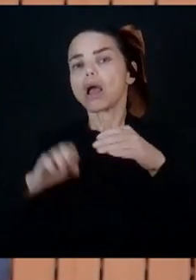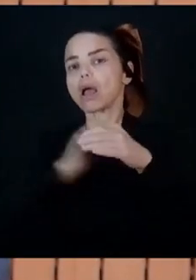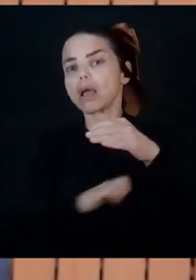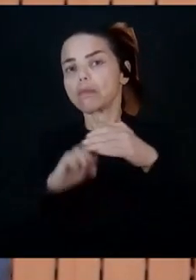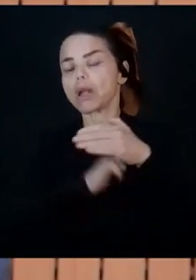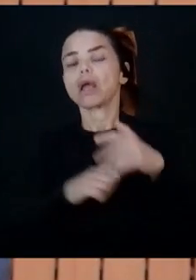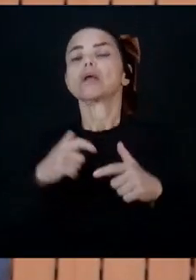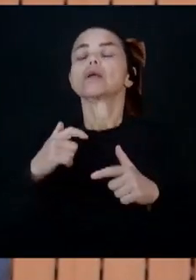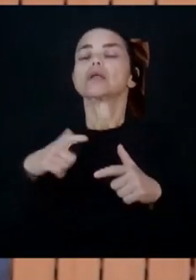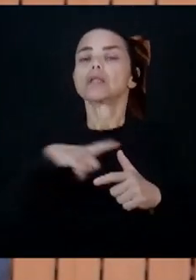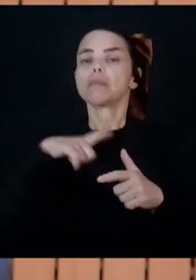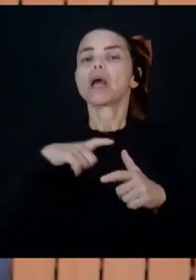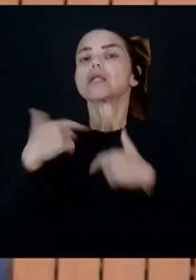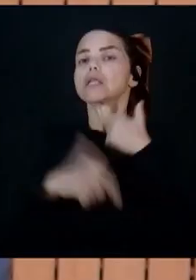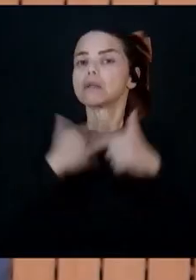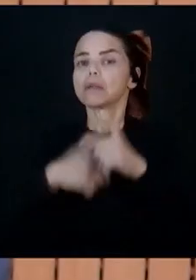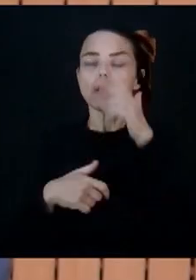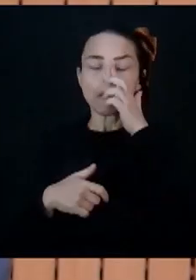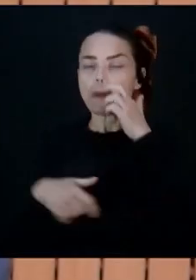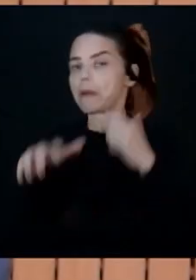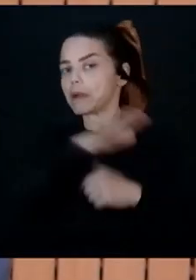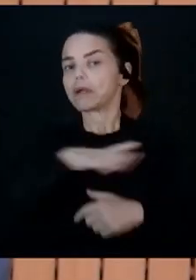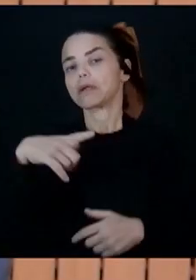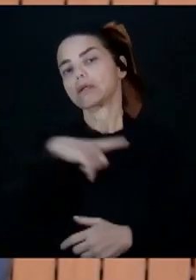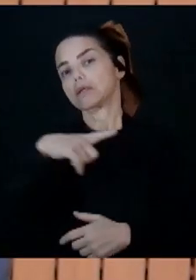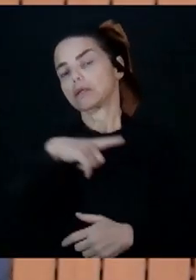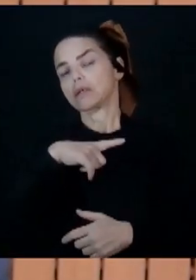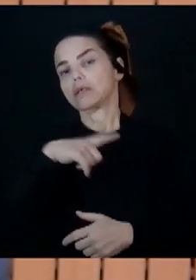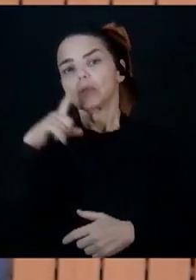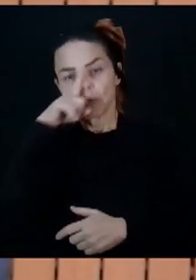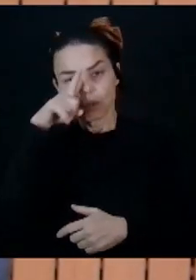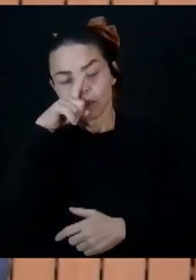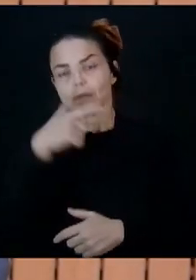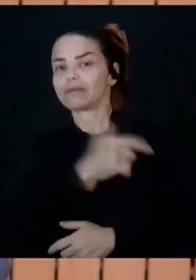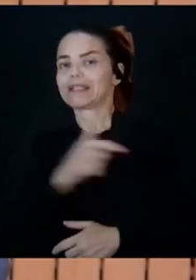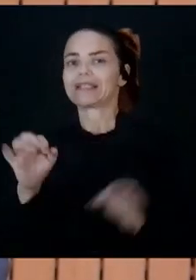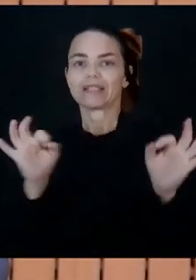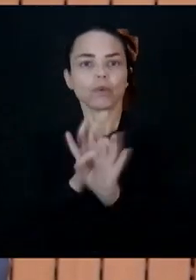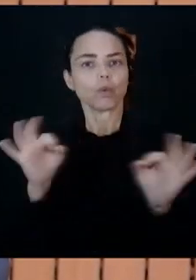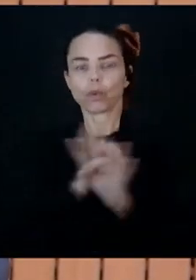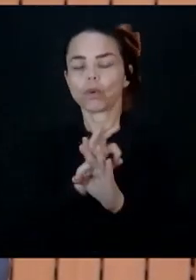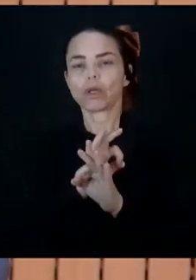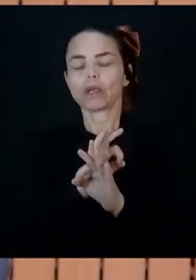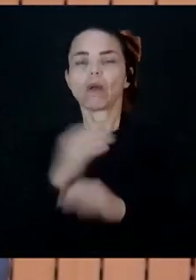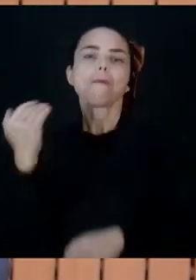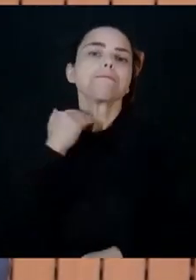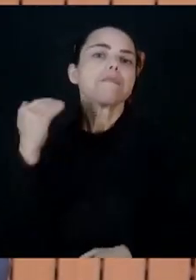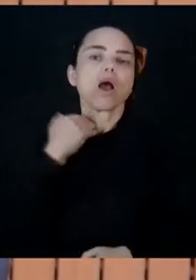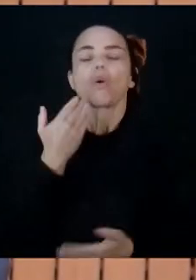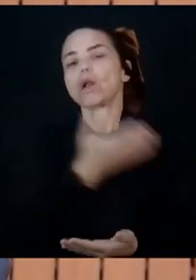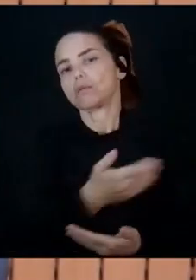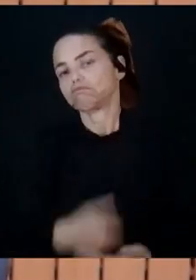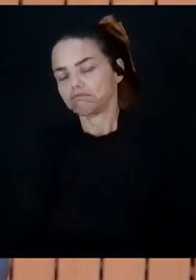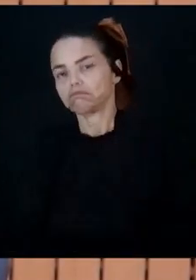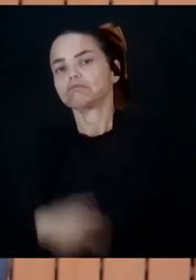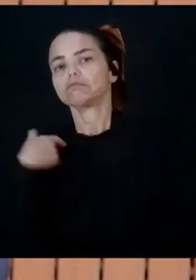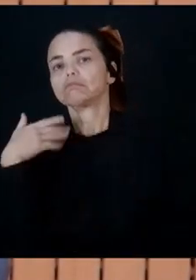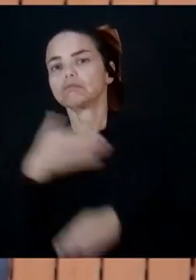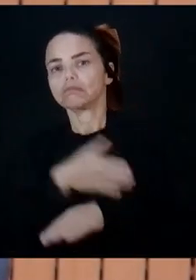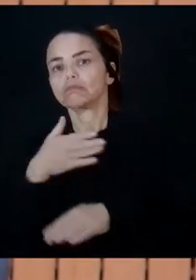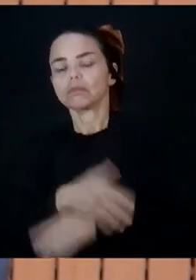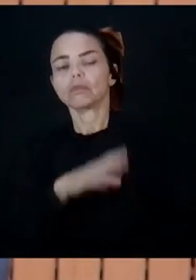região corre o risco agora de ficar sem nenhuma agência bancária. Eu tenho ido muito à região do Campo